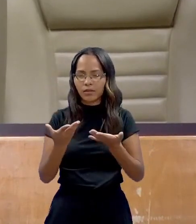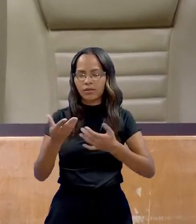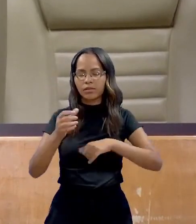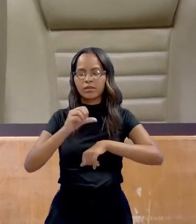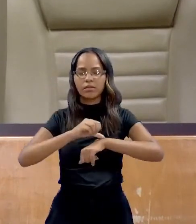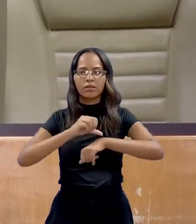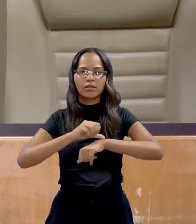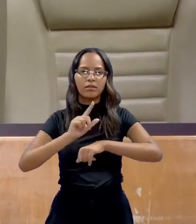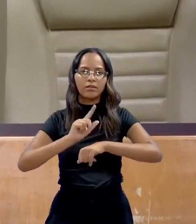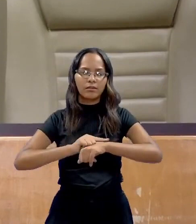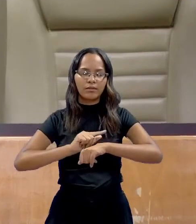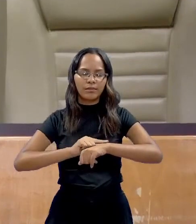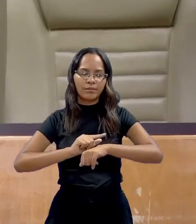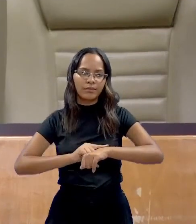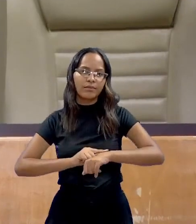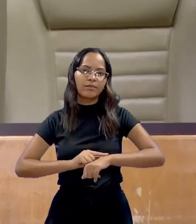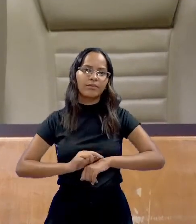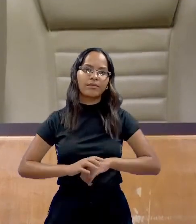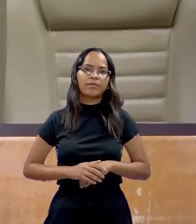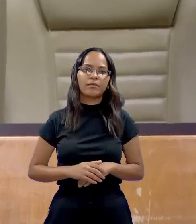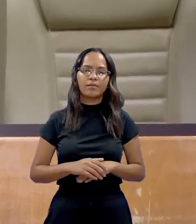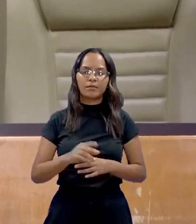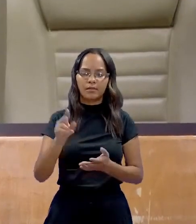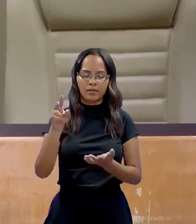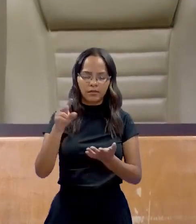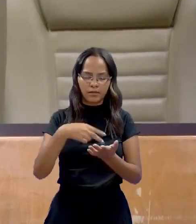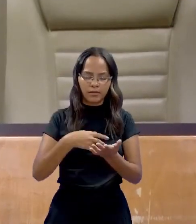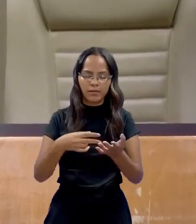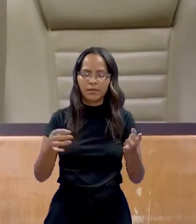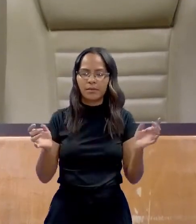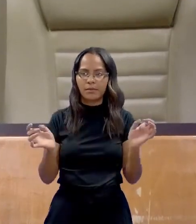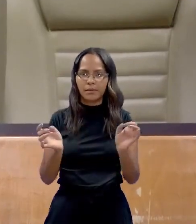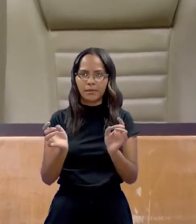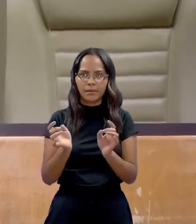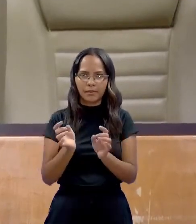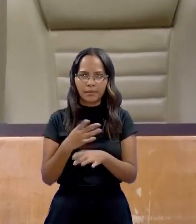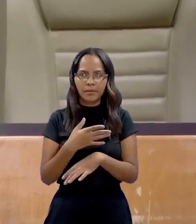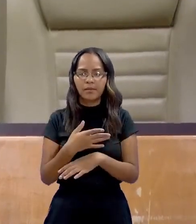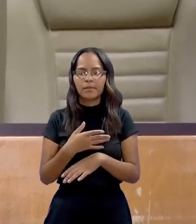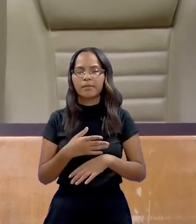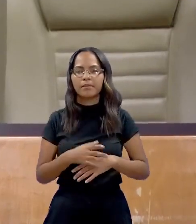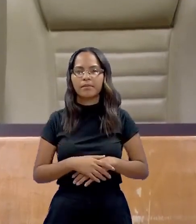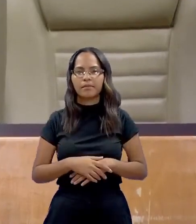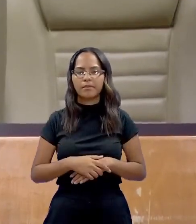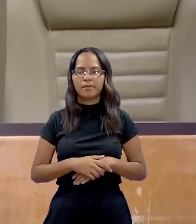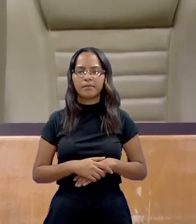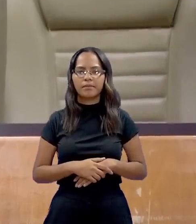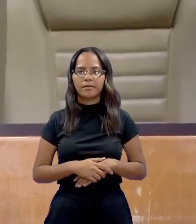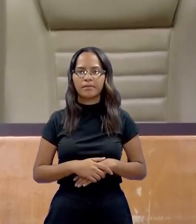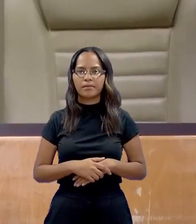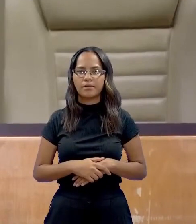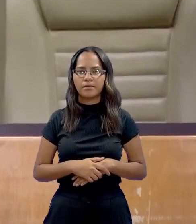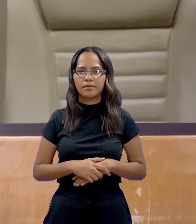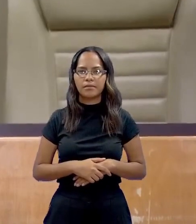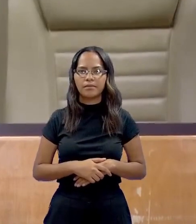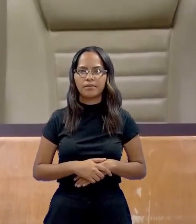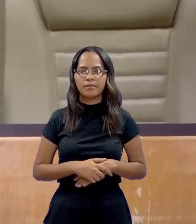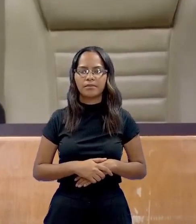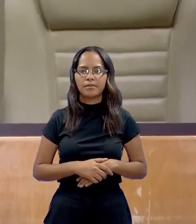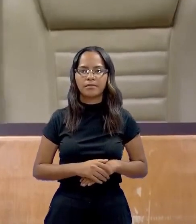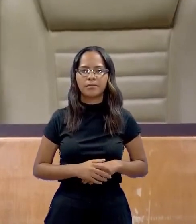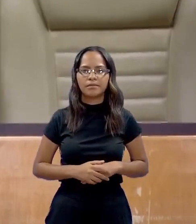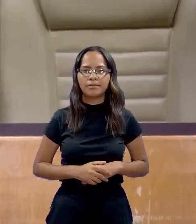horário regimental. Para constar, lavrei esta ata e lida e achada conforme será ensinada pelos membros da mesa. Está lidado, senhor